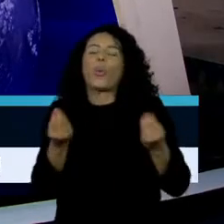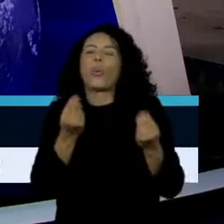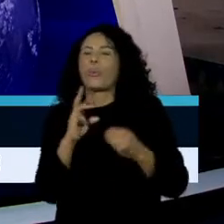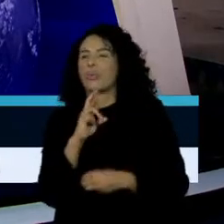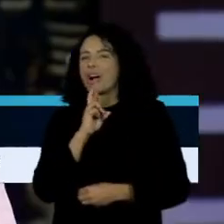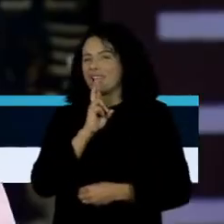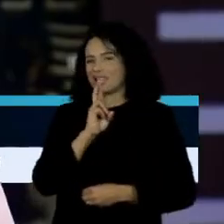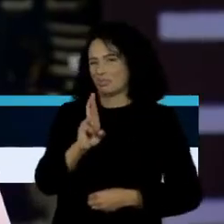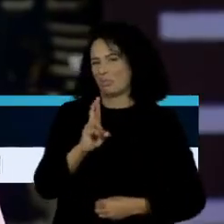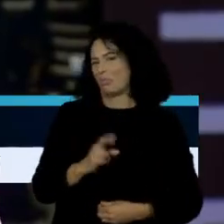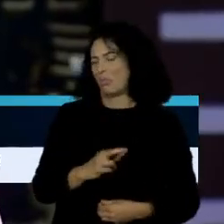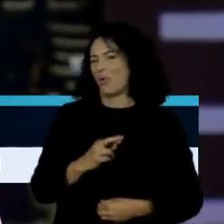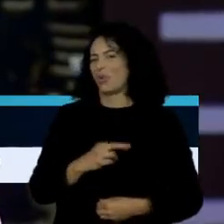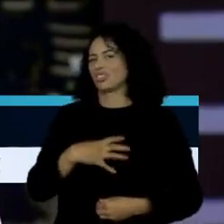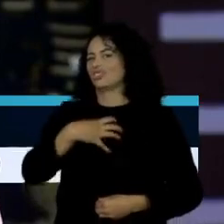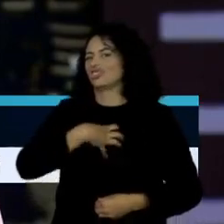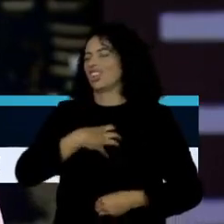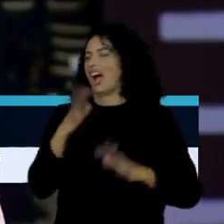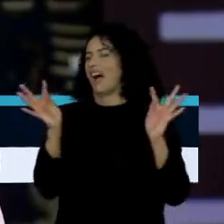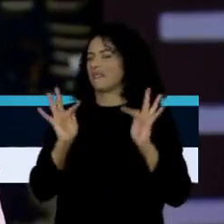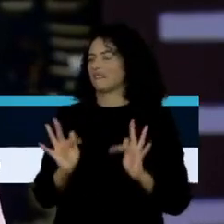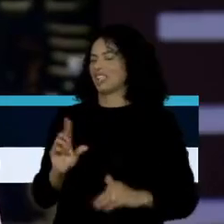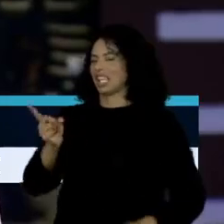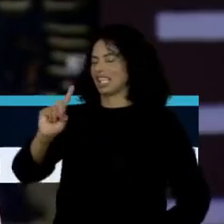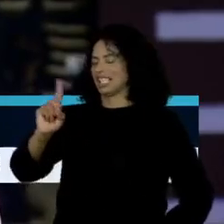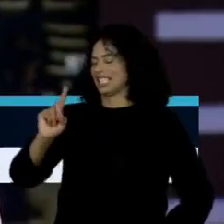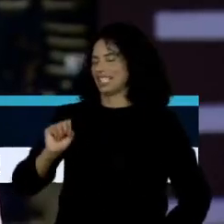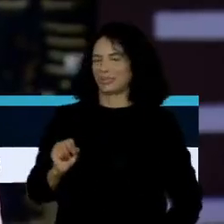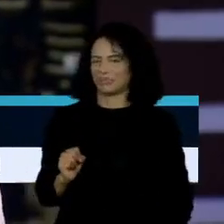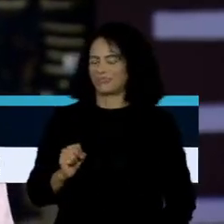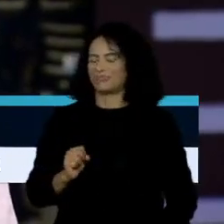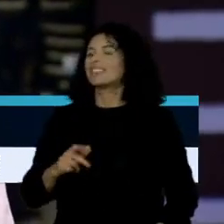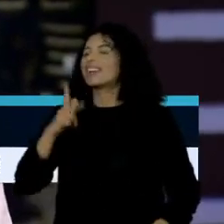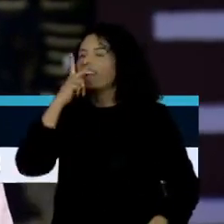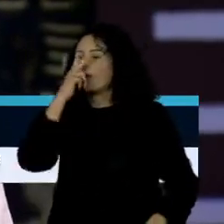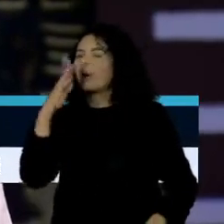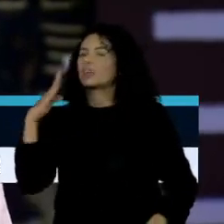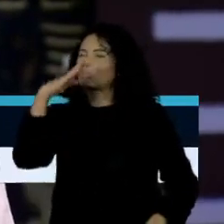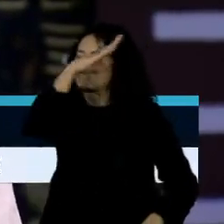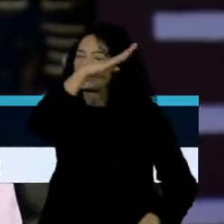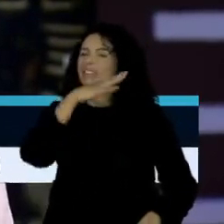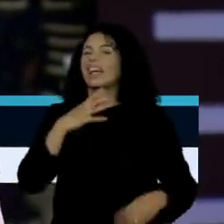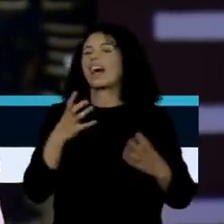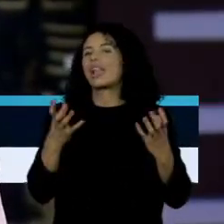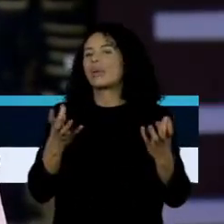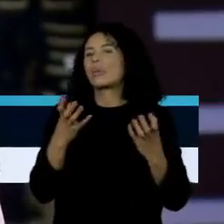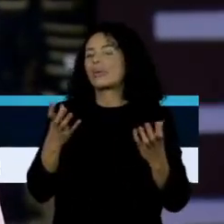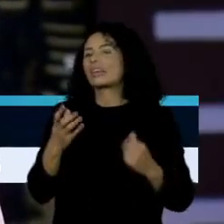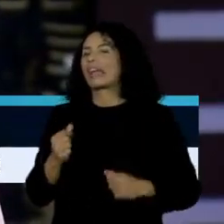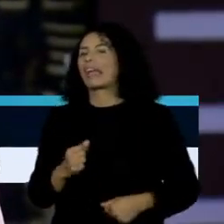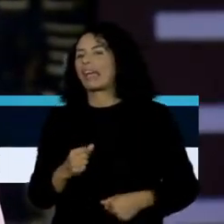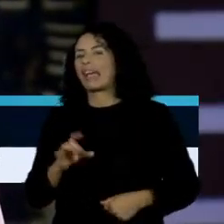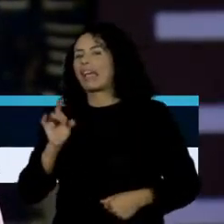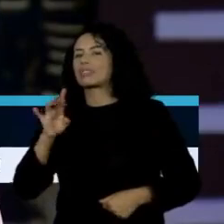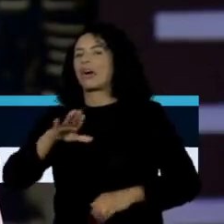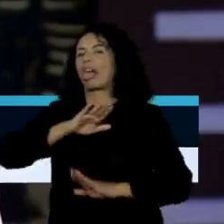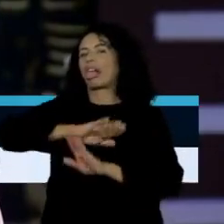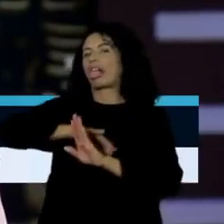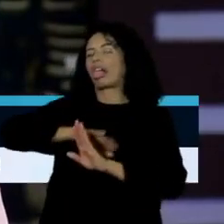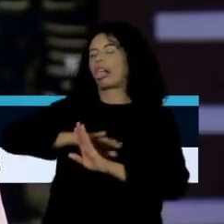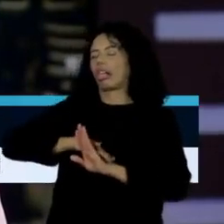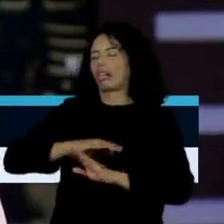que não seja satisfatório para o presidente e de alguma forma copiar aquilo que nós vemos acontecer nos Estados